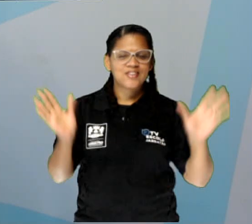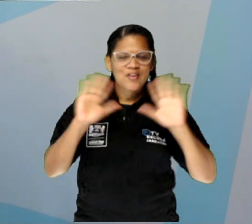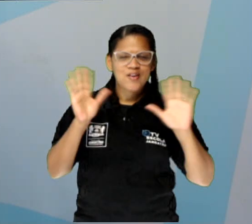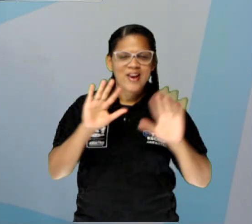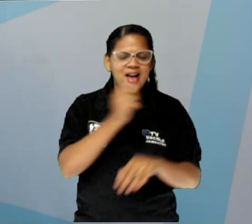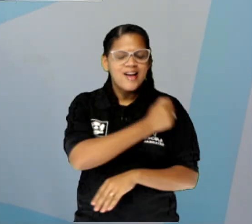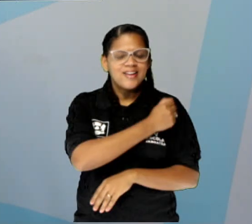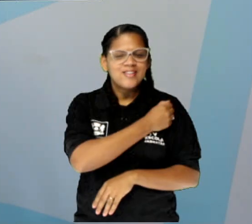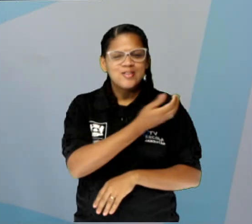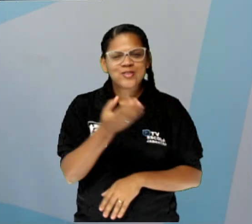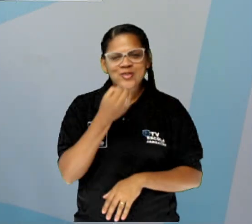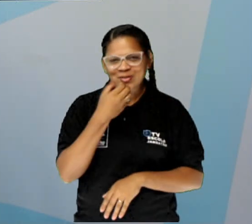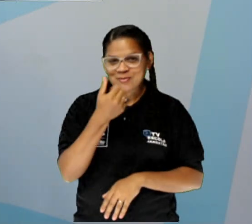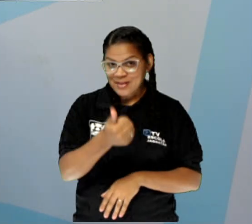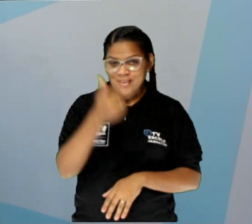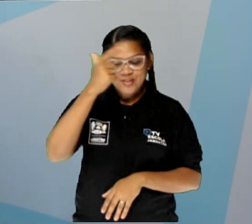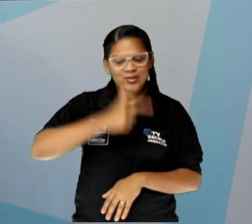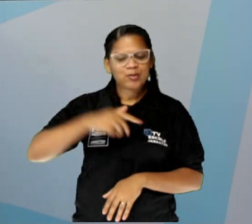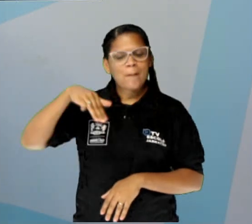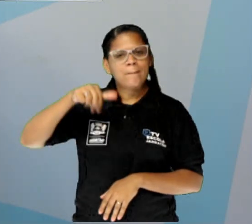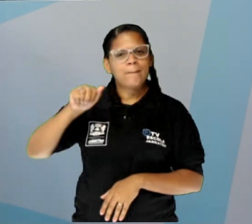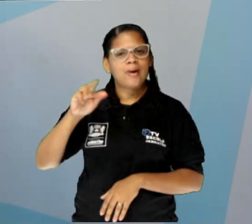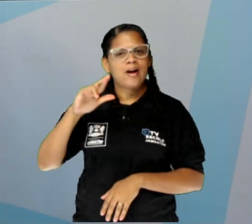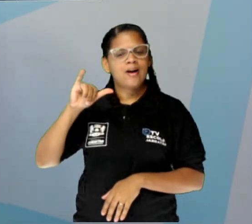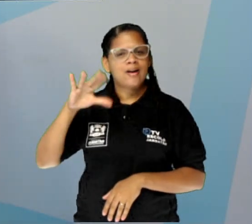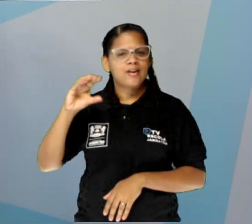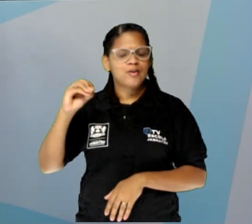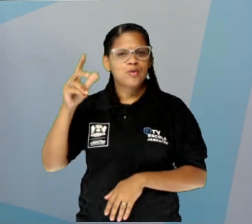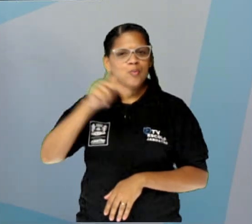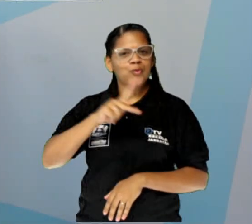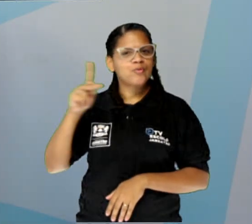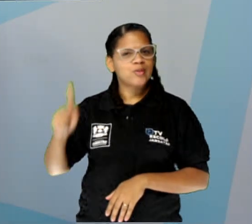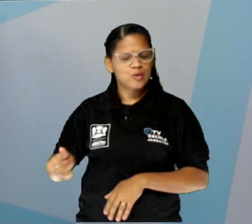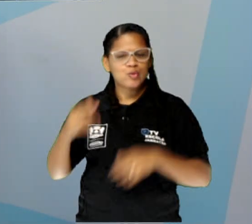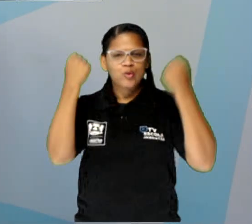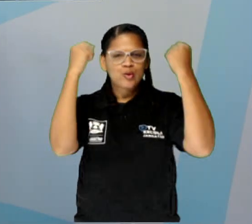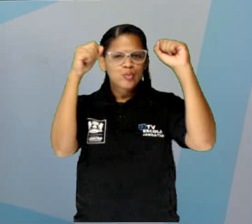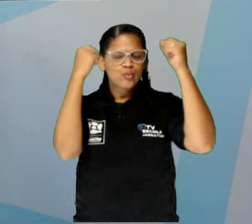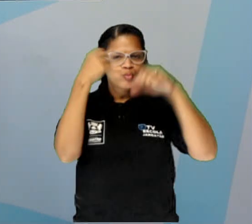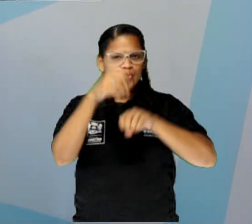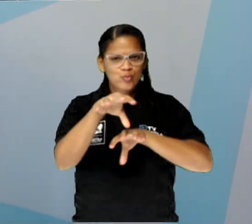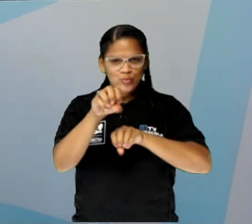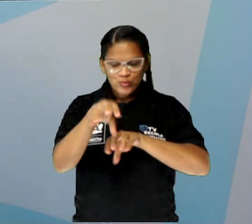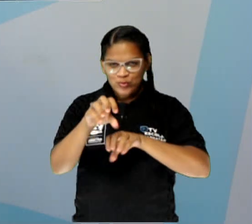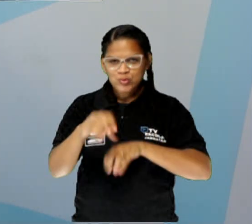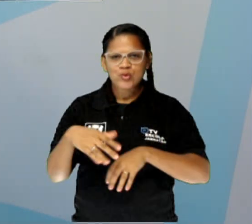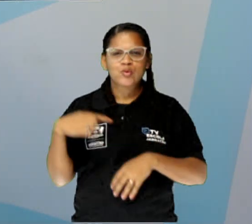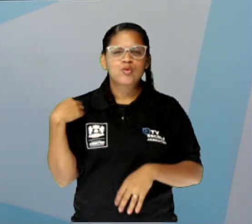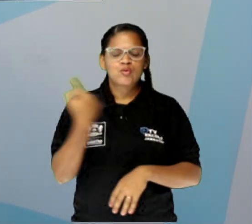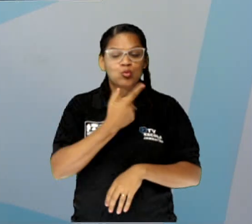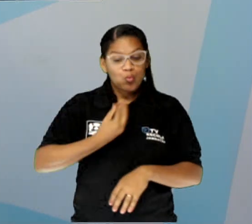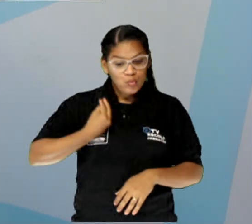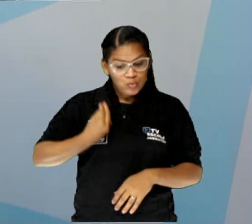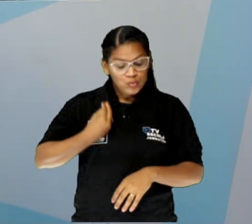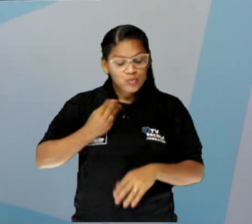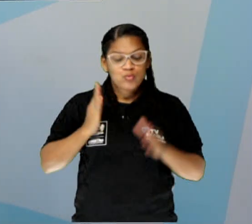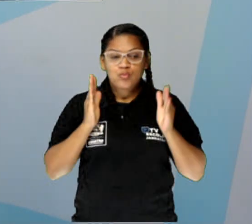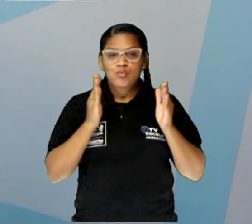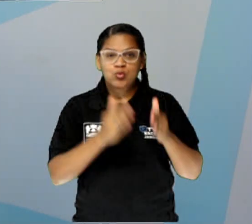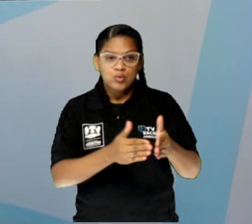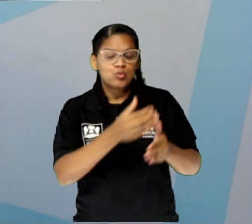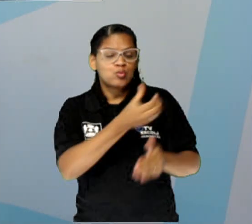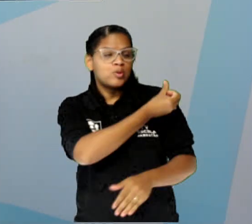aluno, tudo bem? Eu sou Mário Duarte, sou professor de Educação Física e estou com vocês no 6º ano